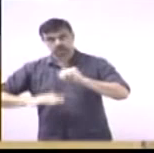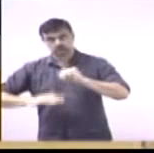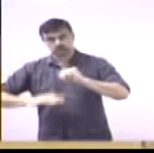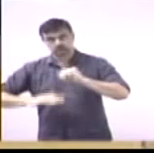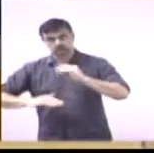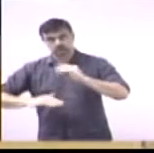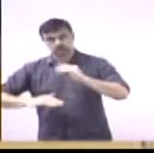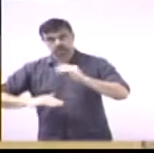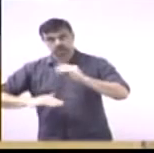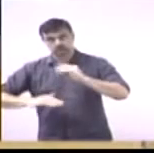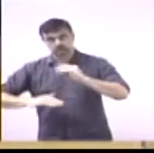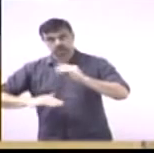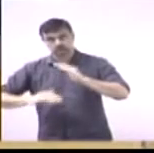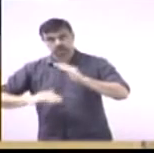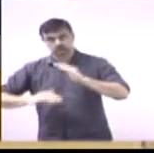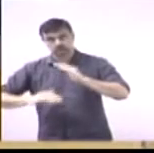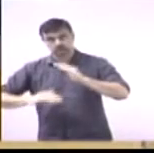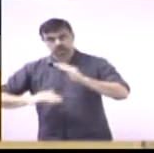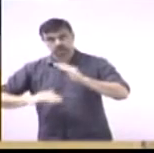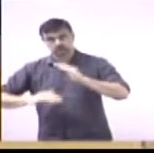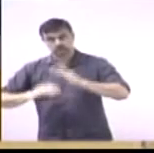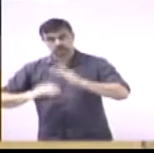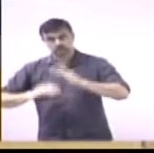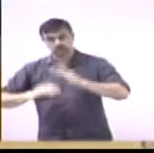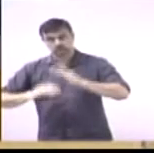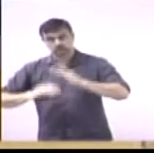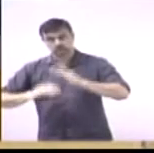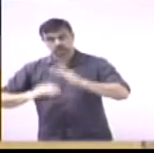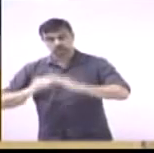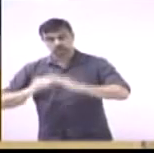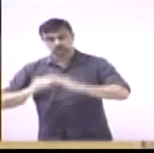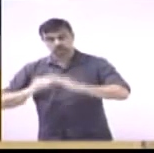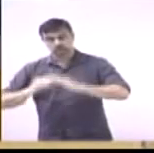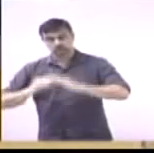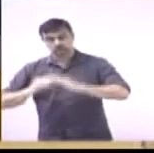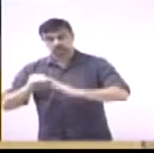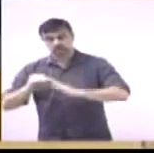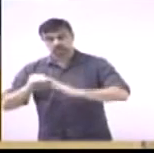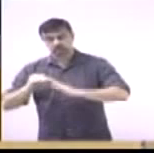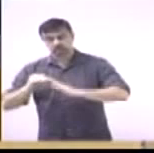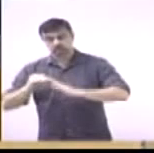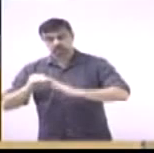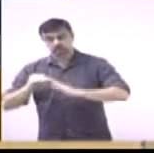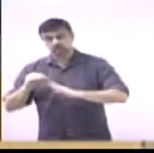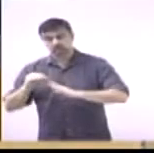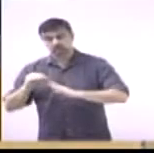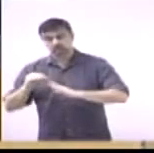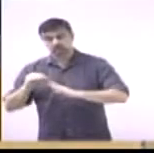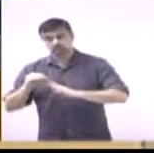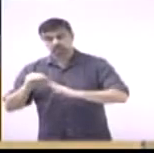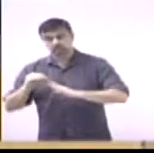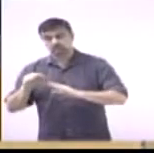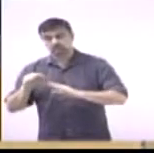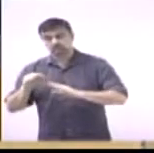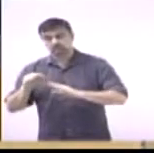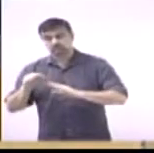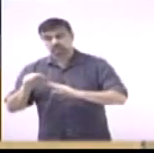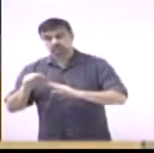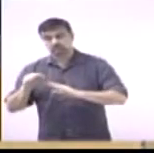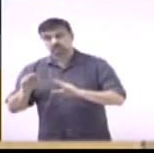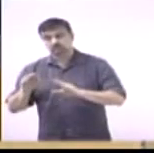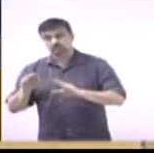saíssem e a gente pudesse estar votando hoje e não estar perdendo as